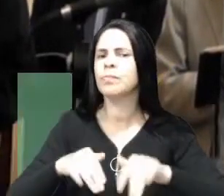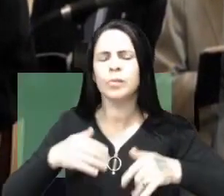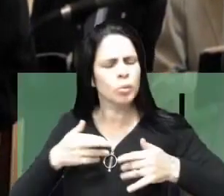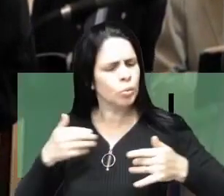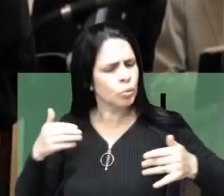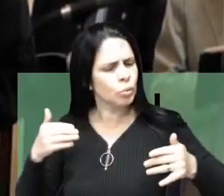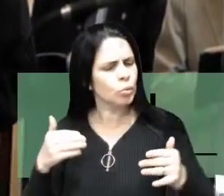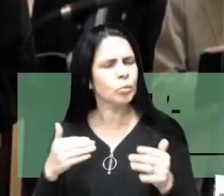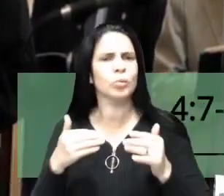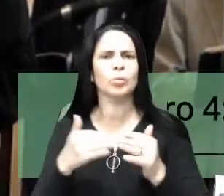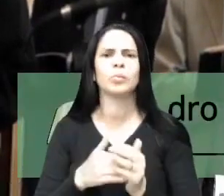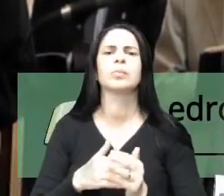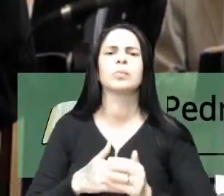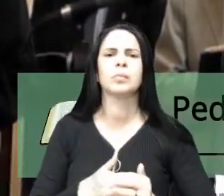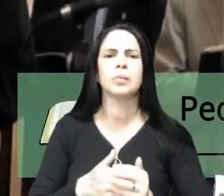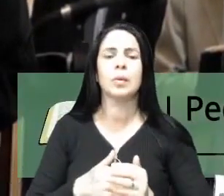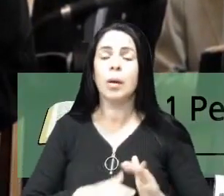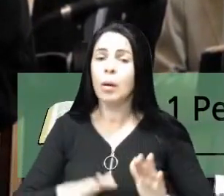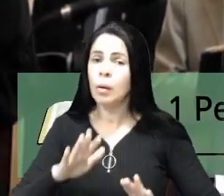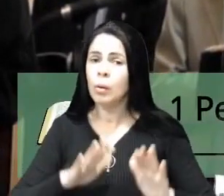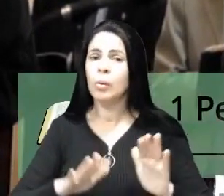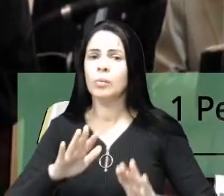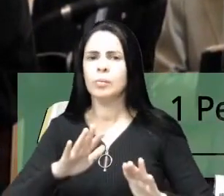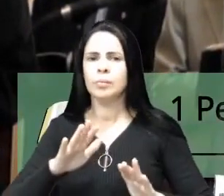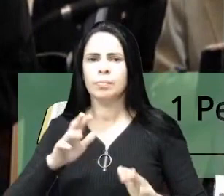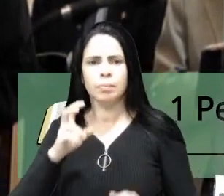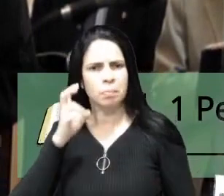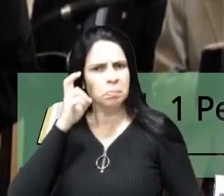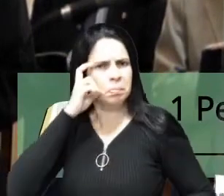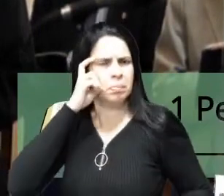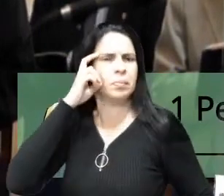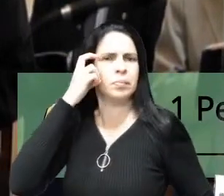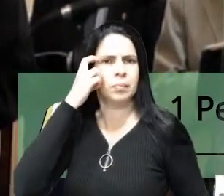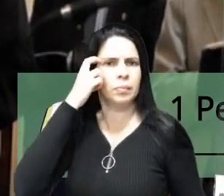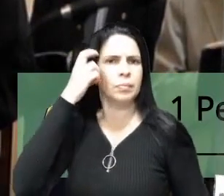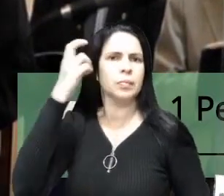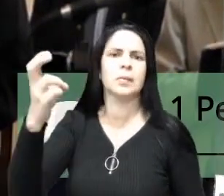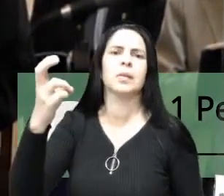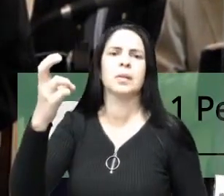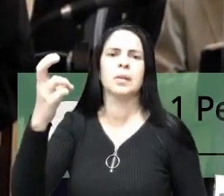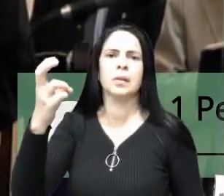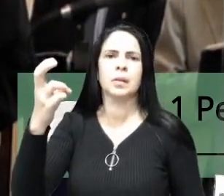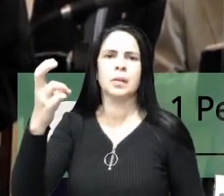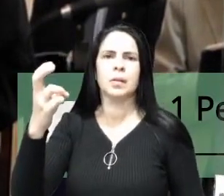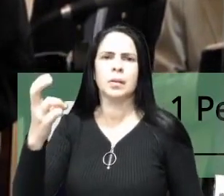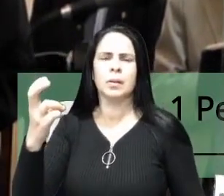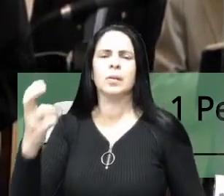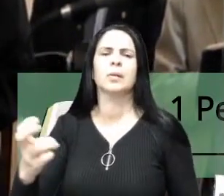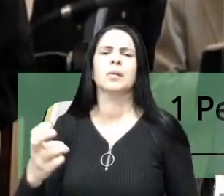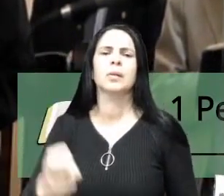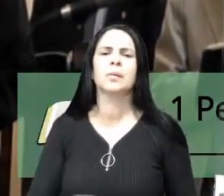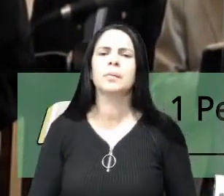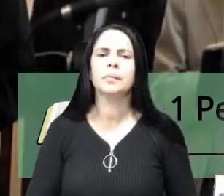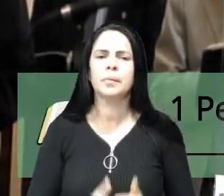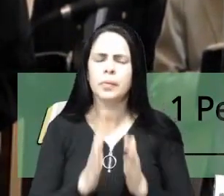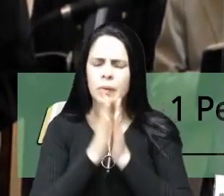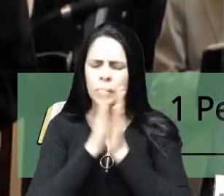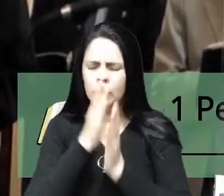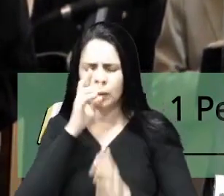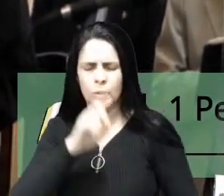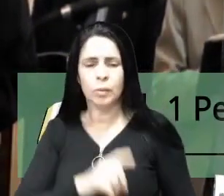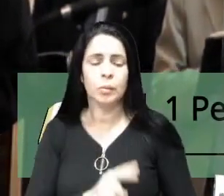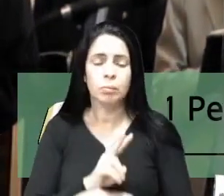Portanto, sede sóbrios e vigiai em oração. Digam comigo, e já está